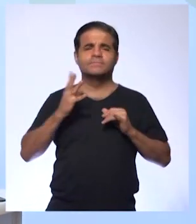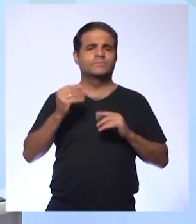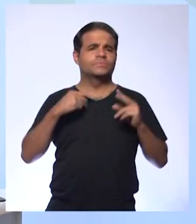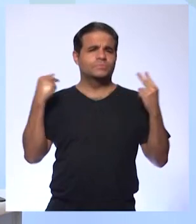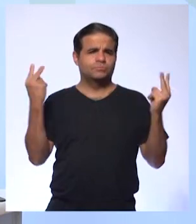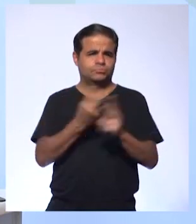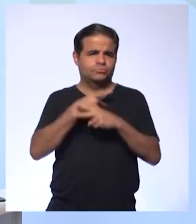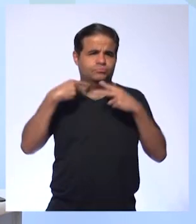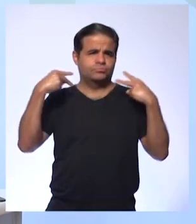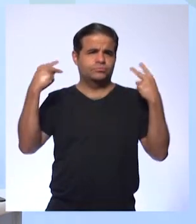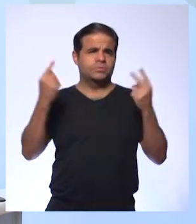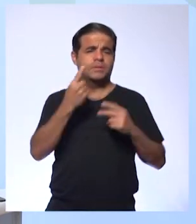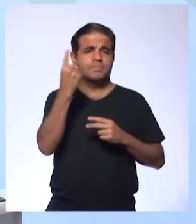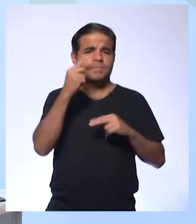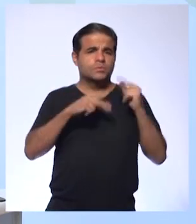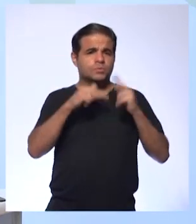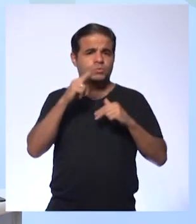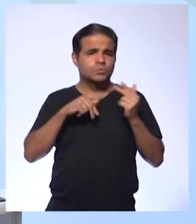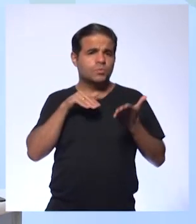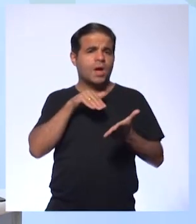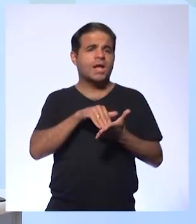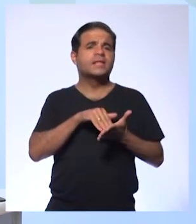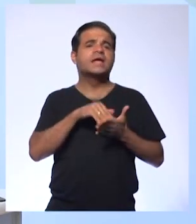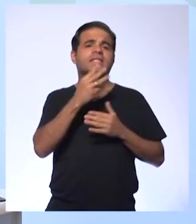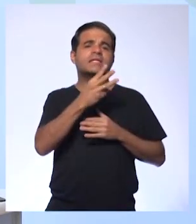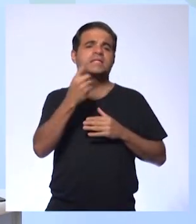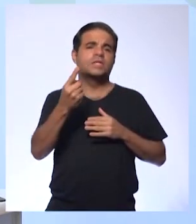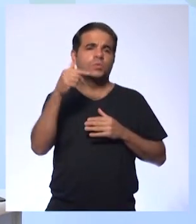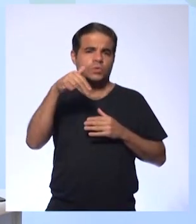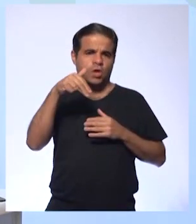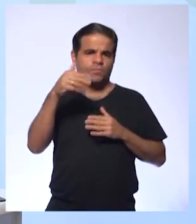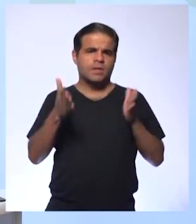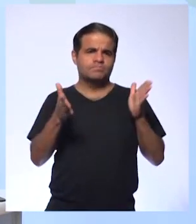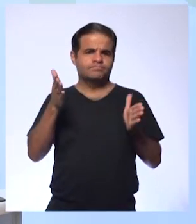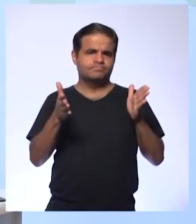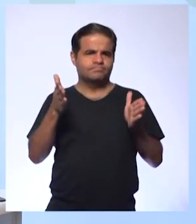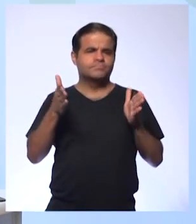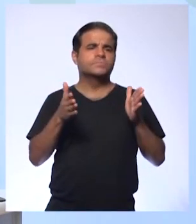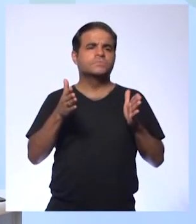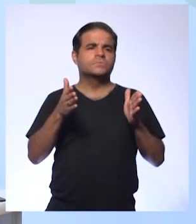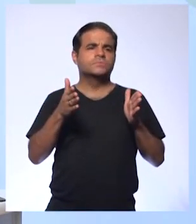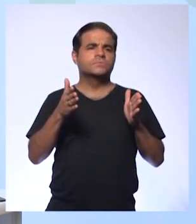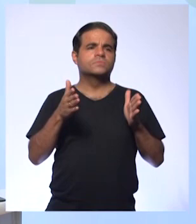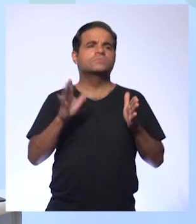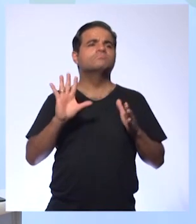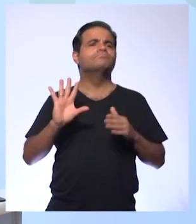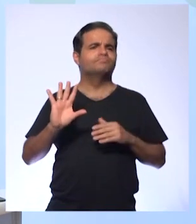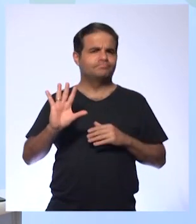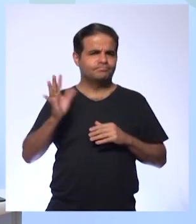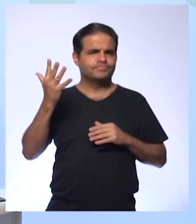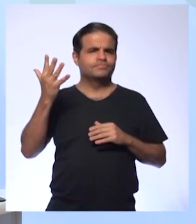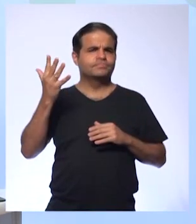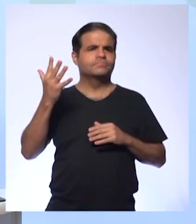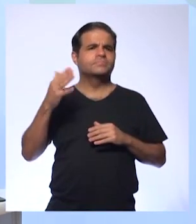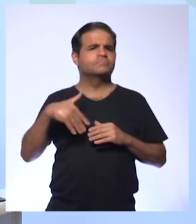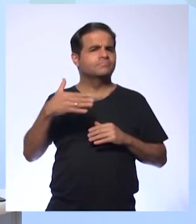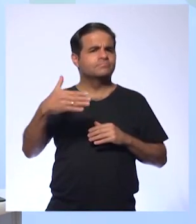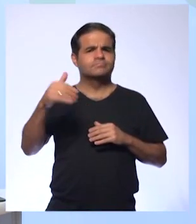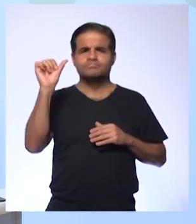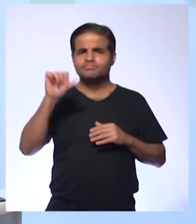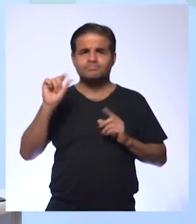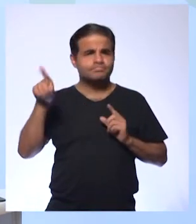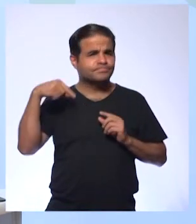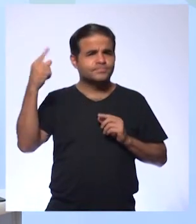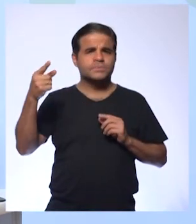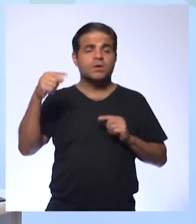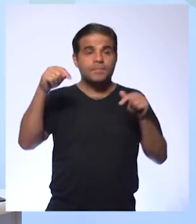questão aí que vai de 1º de junho até 31 de novembro. Então, são períodos aí que ocasionam aí, né, a maior incidência. Só